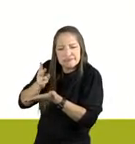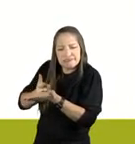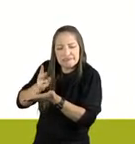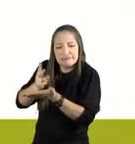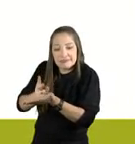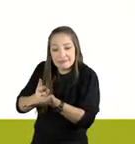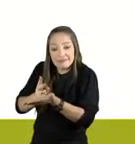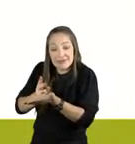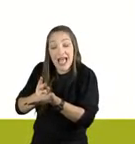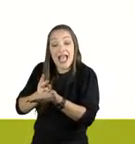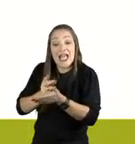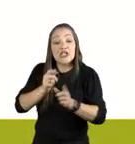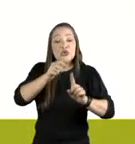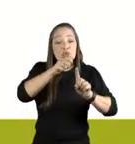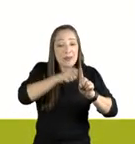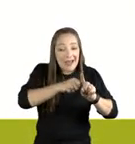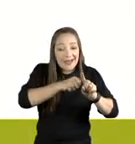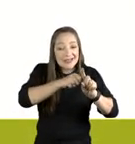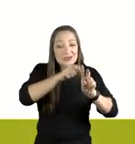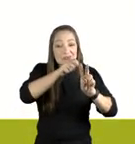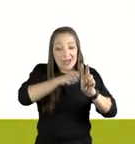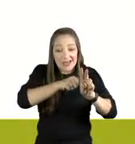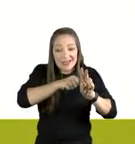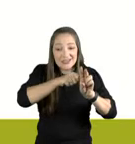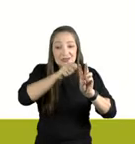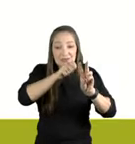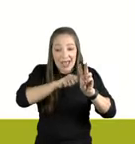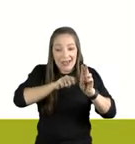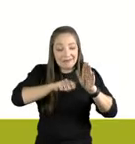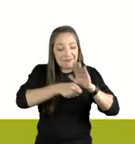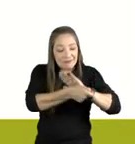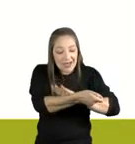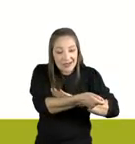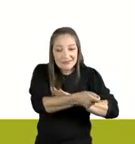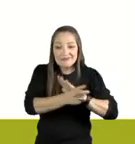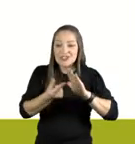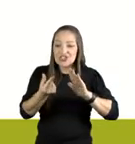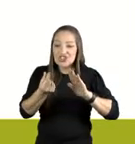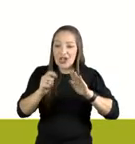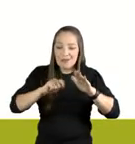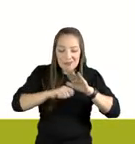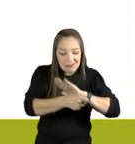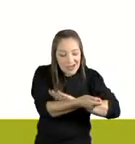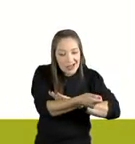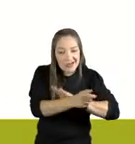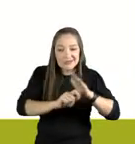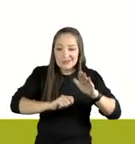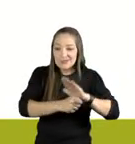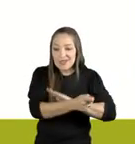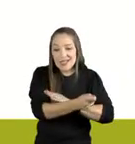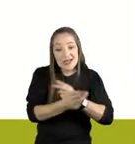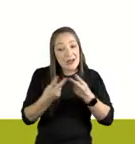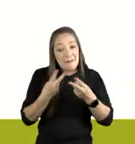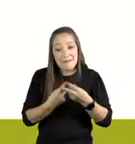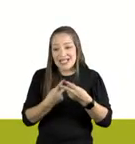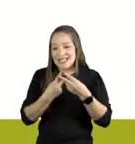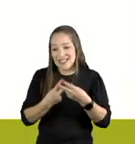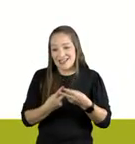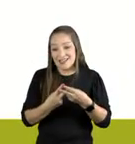com o valor que você consegue. É você ter paciência para saber que nos primeiros 10 anos o seu dinheiro só vai